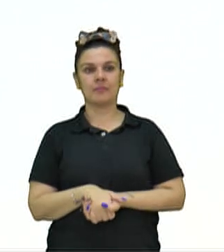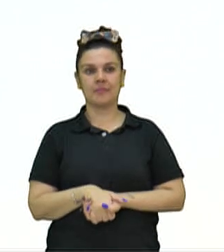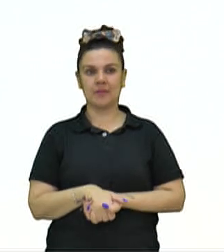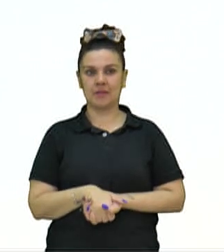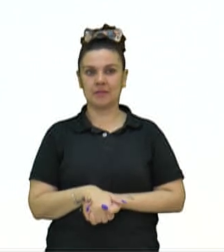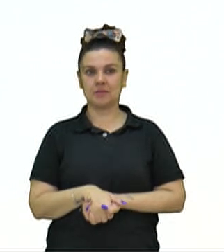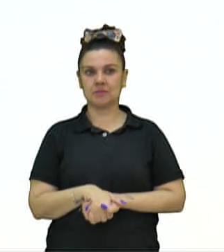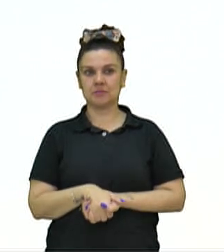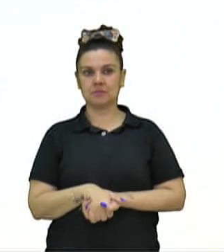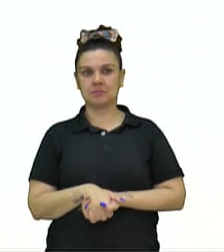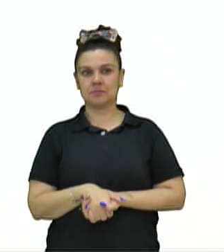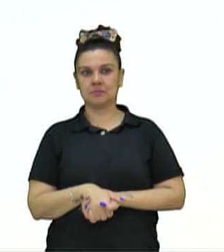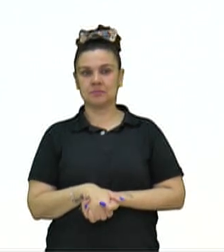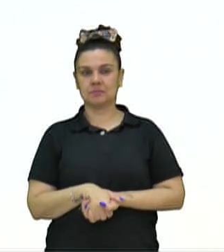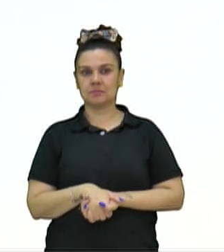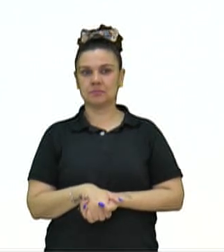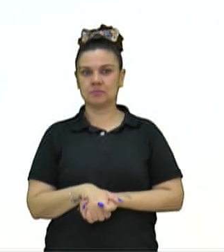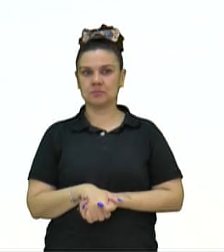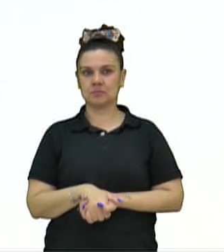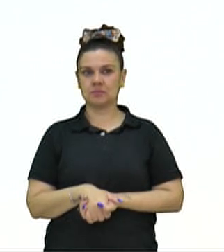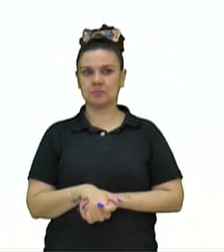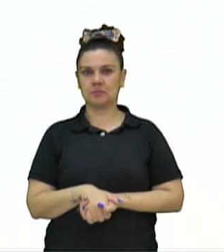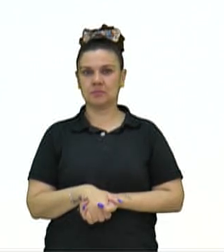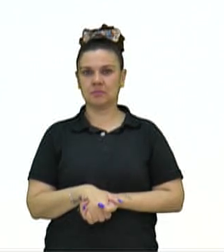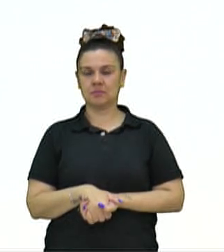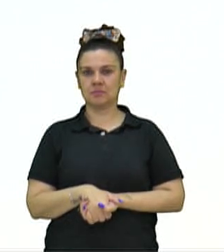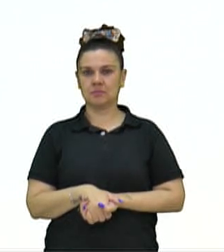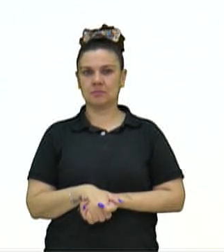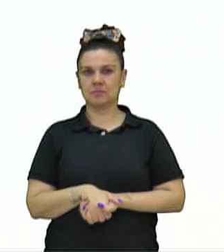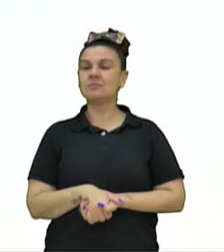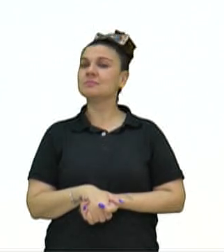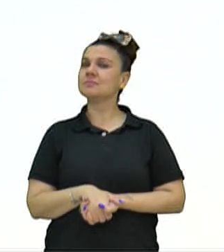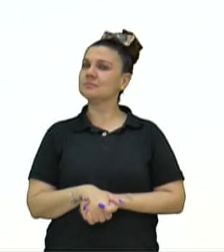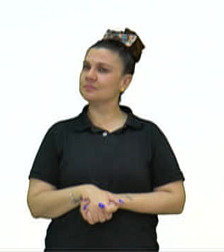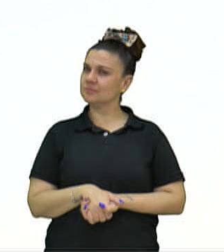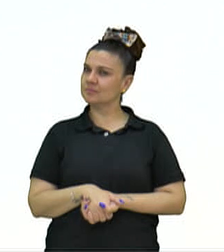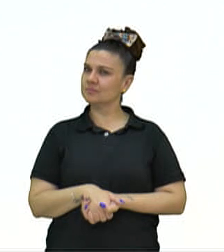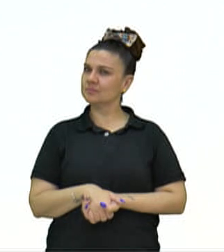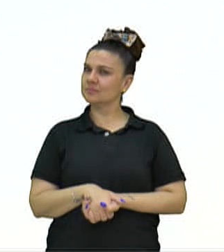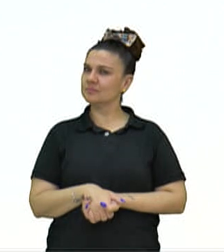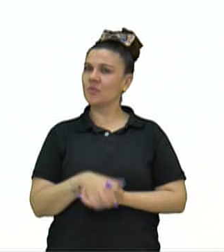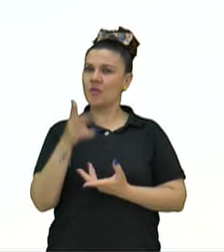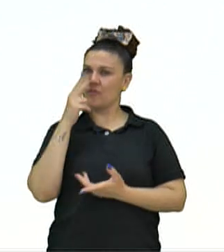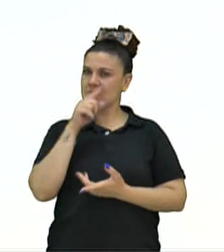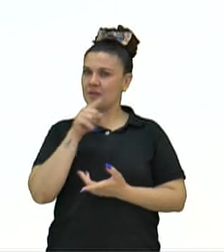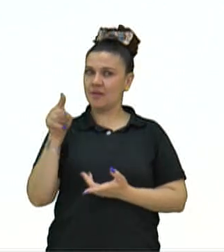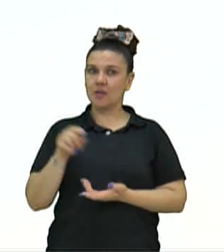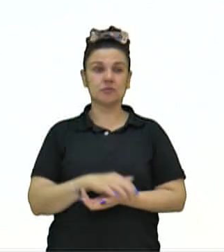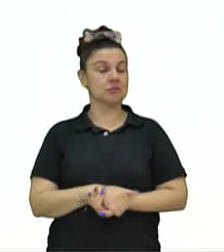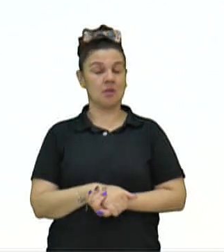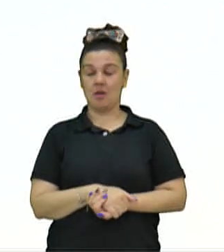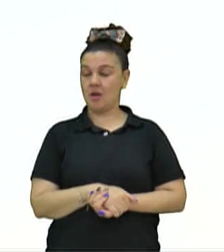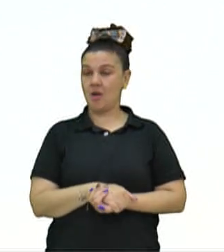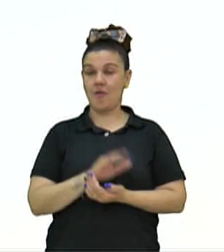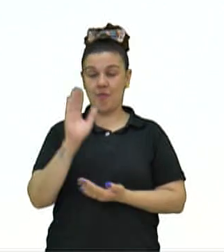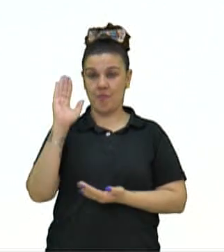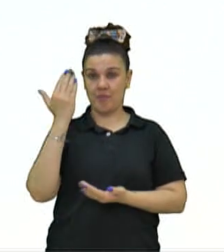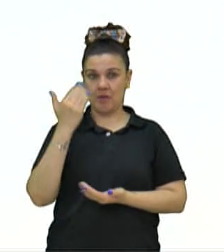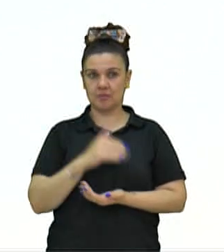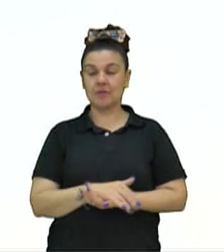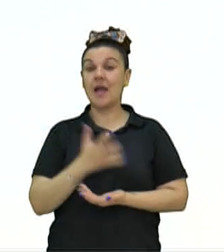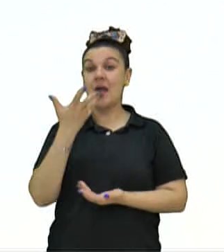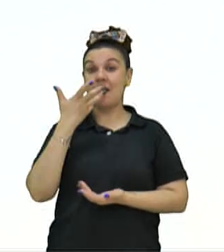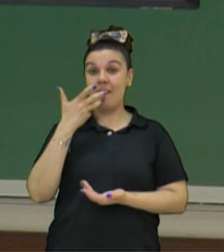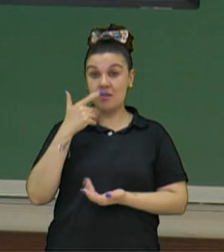kids didn't play at the beach. Daí, didn't play? O que você acha? Não, né? False.